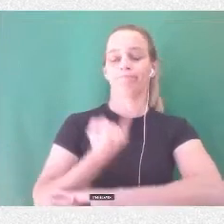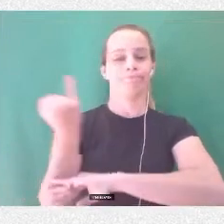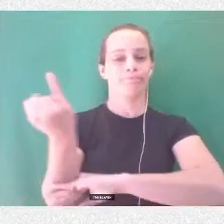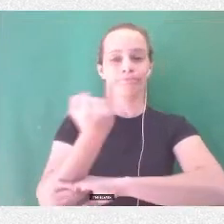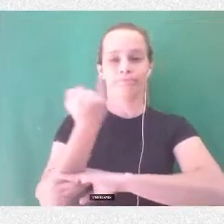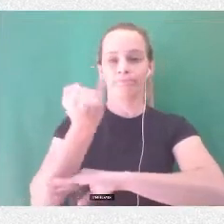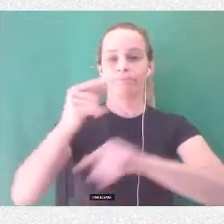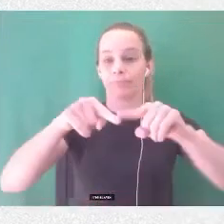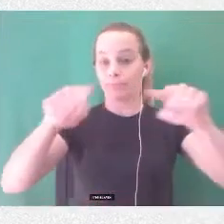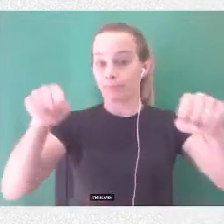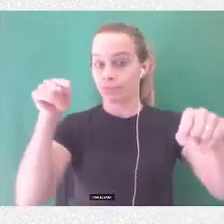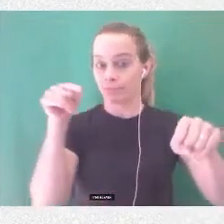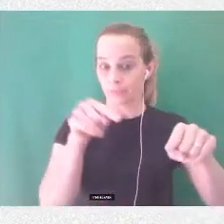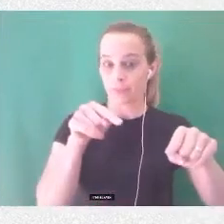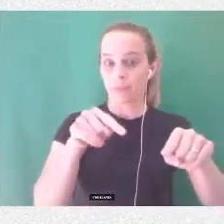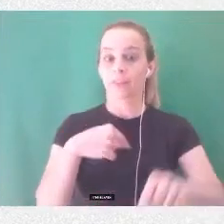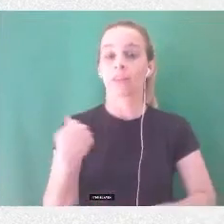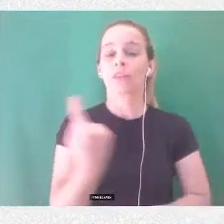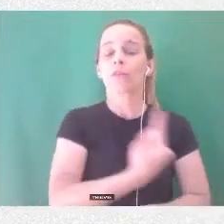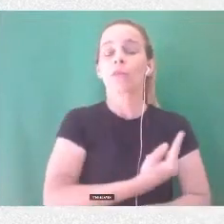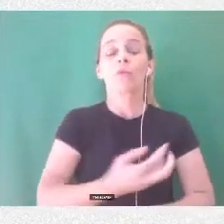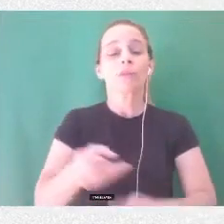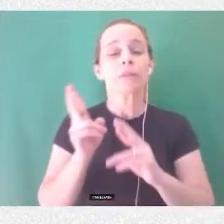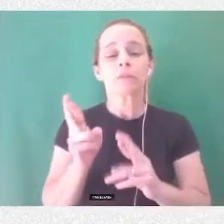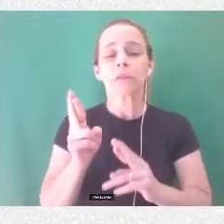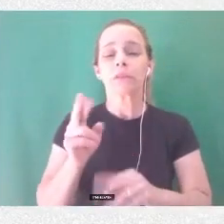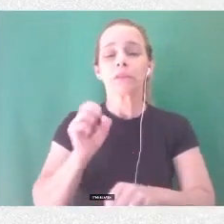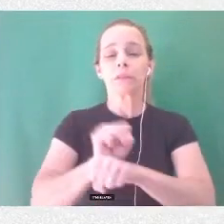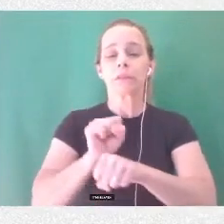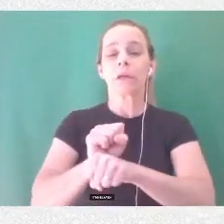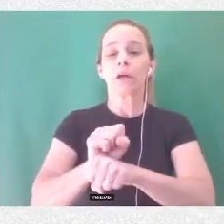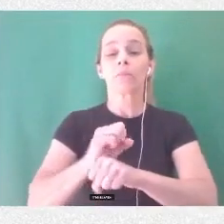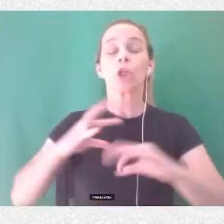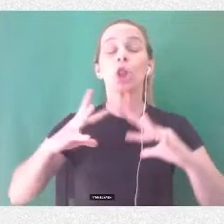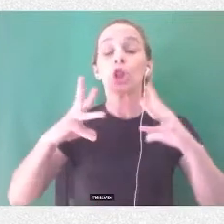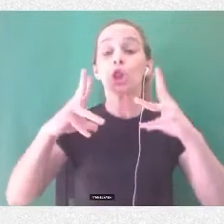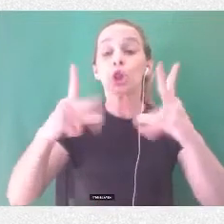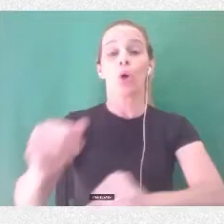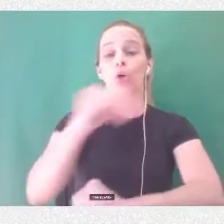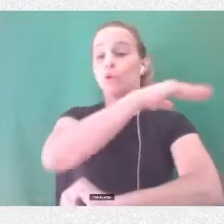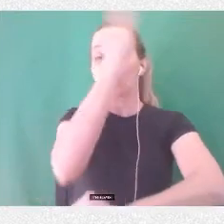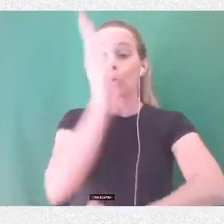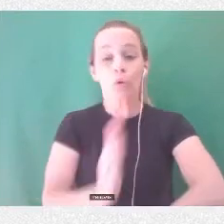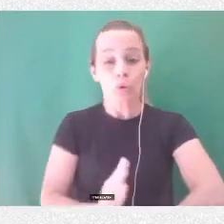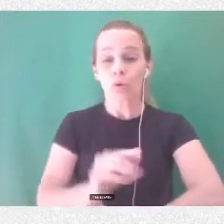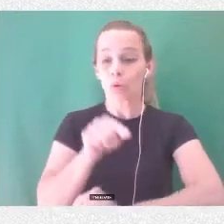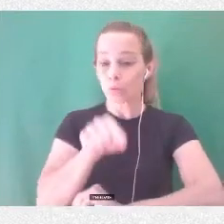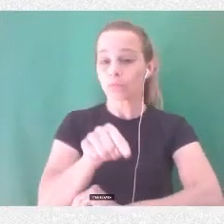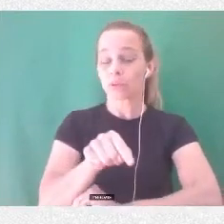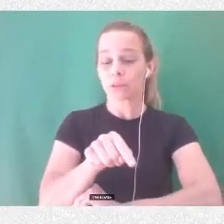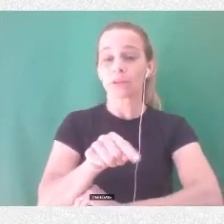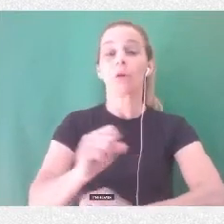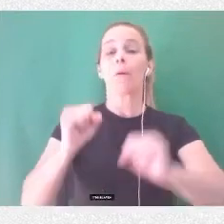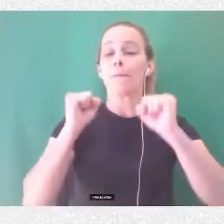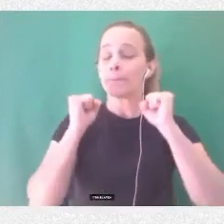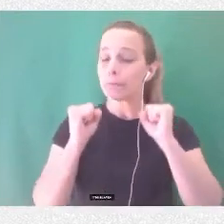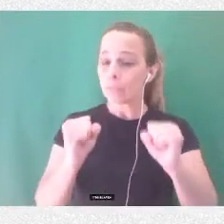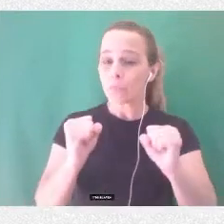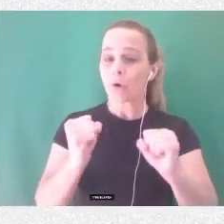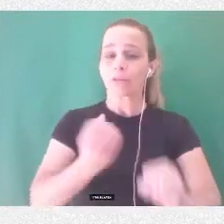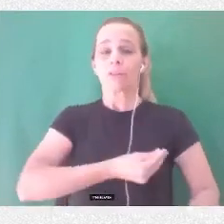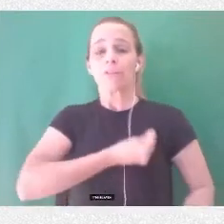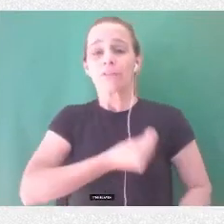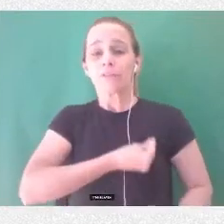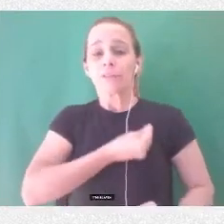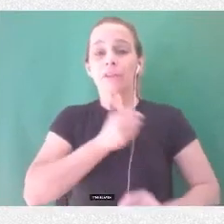ciência, nós esperamos que todo o Brasil possa, evidentemente, viver aquilo que